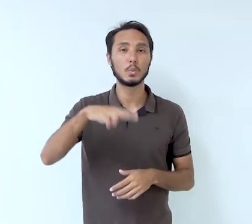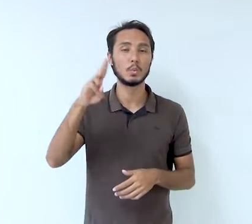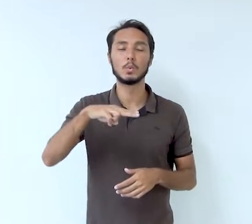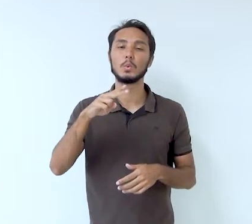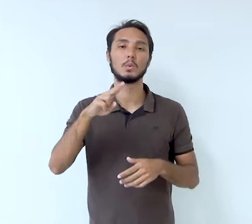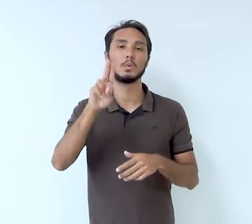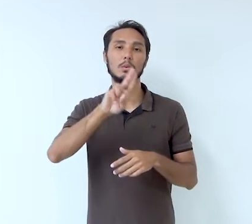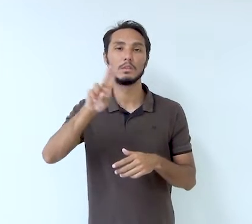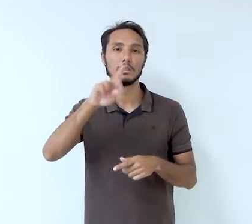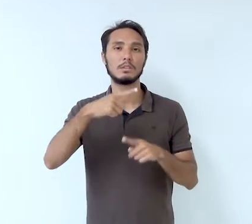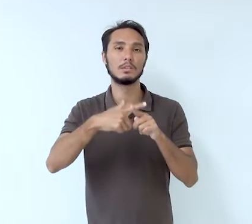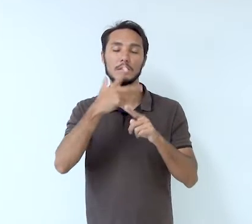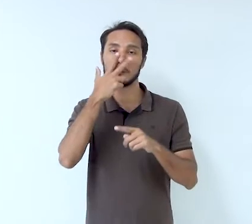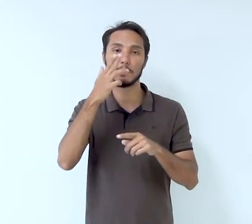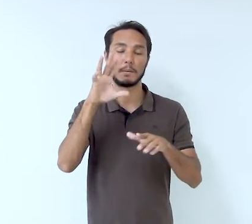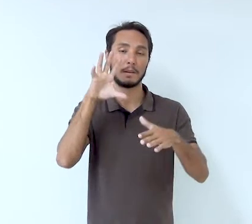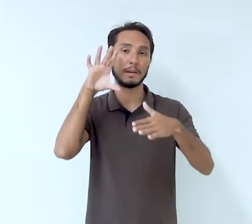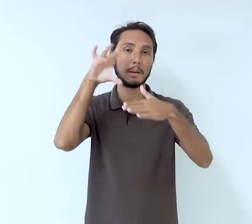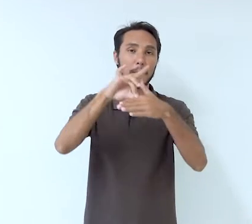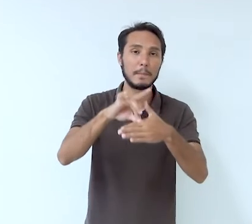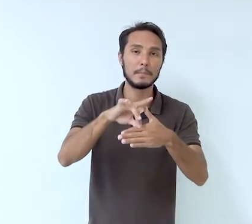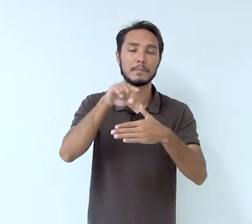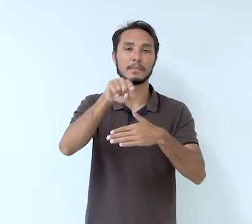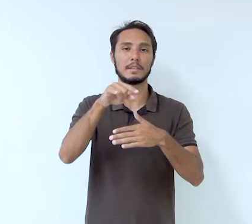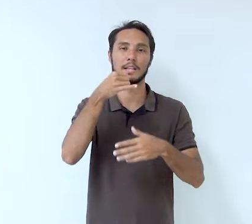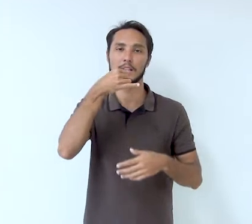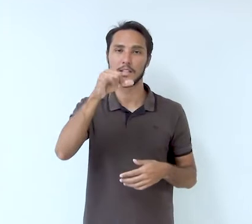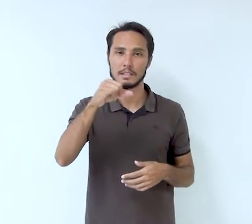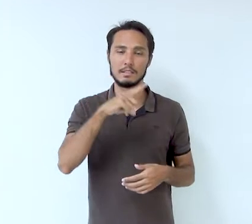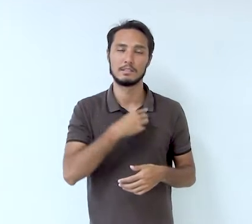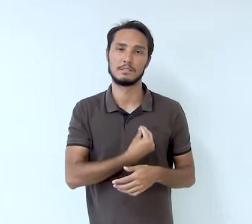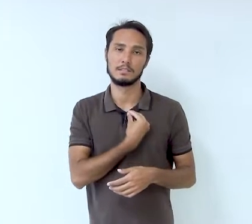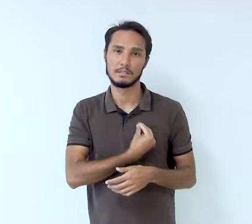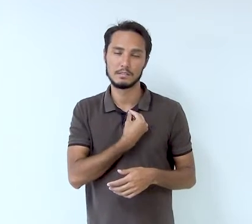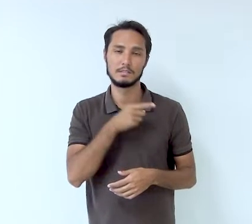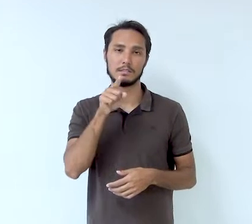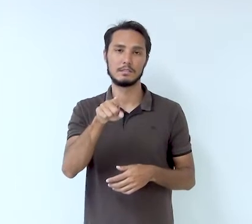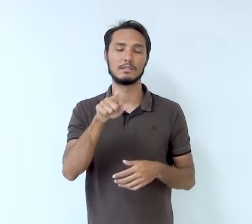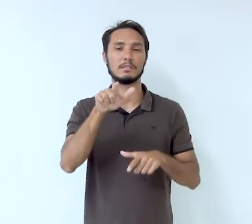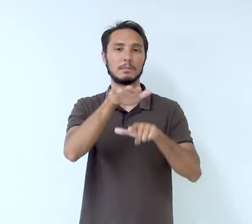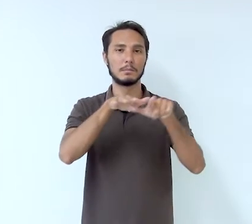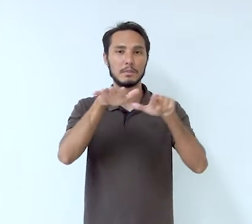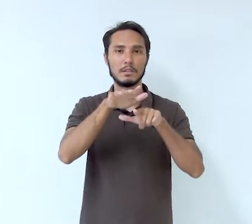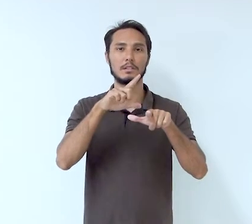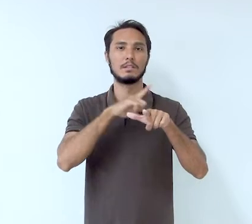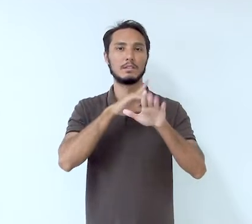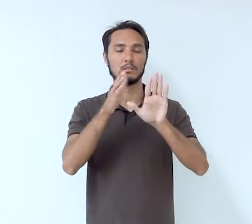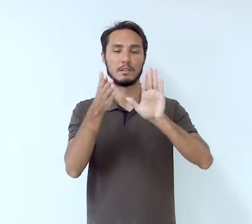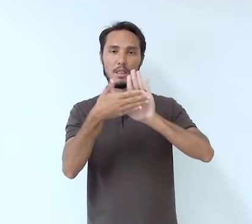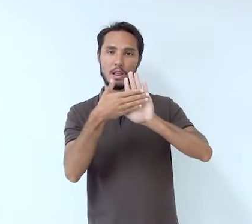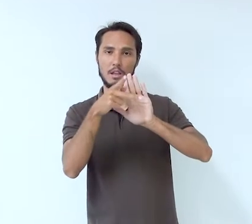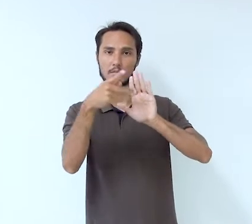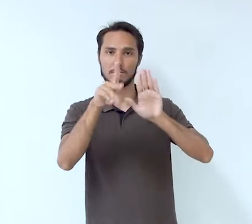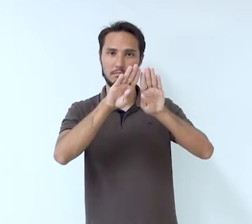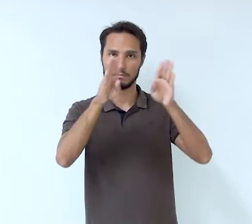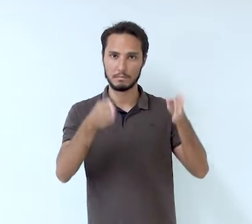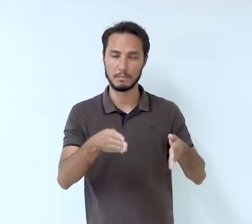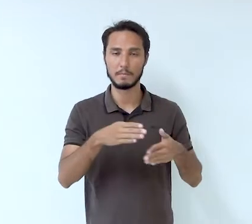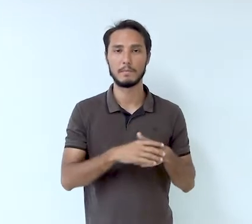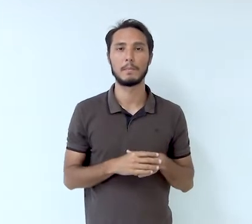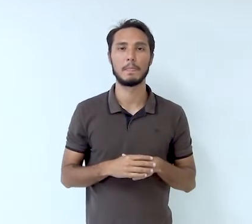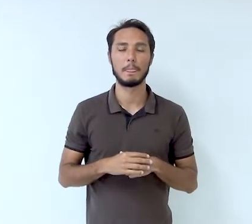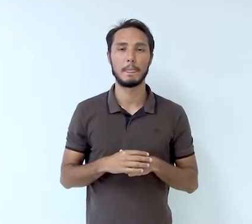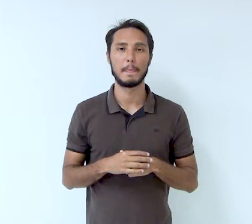E não devem ser manuseados de maneira que se toque os contatos elétricos existentes na parte de trás desse componente.